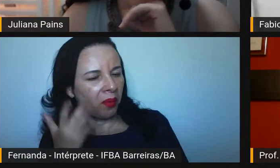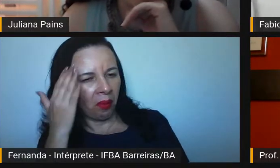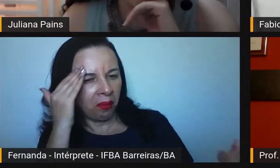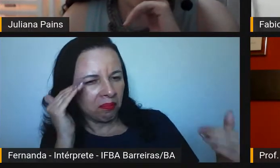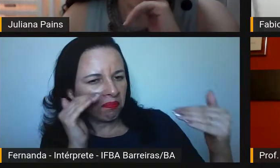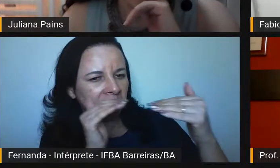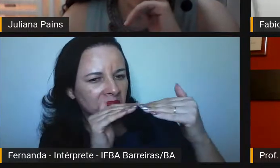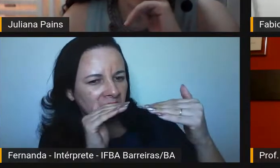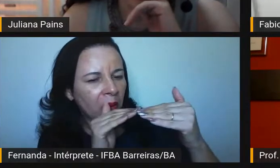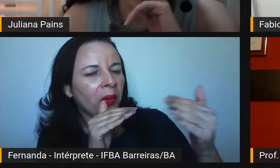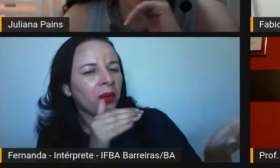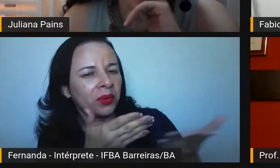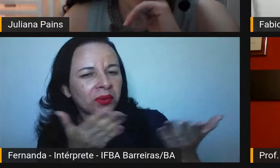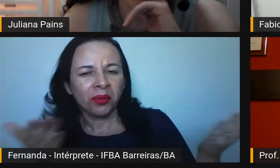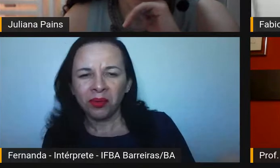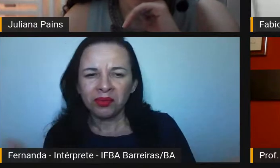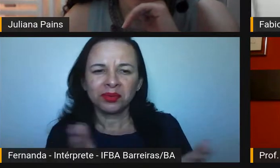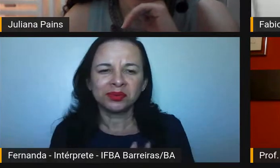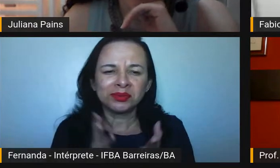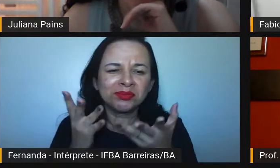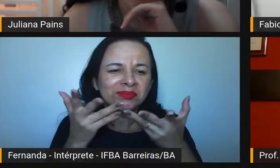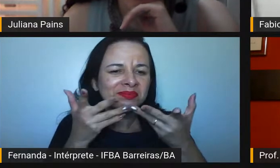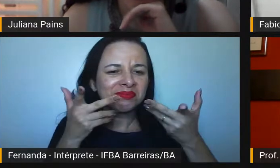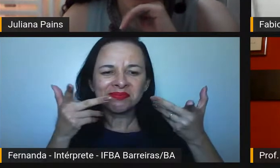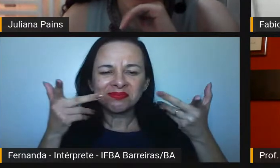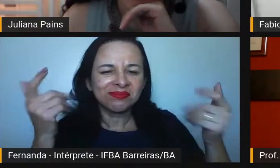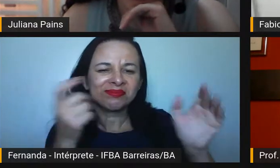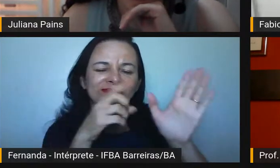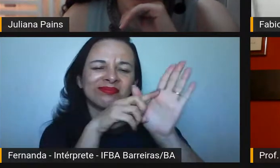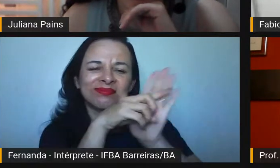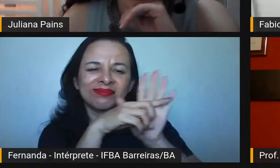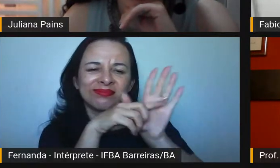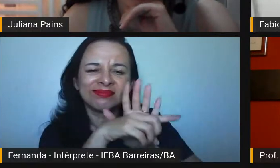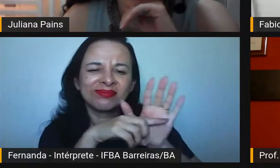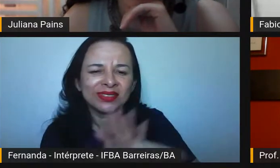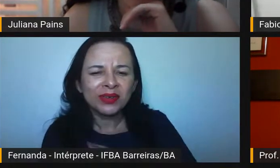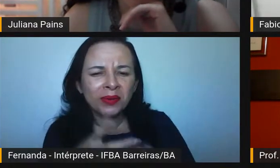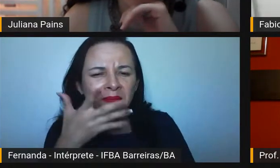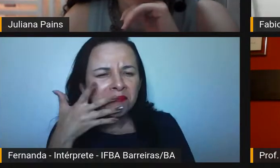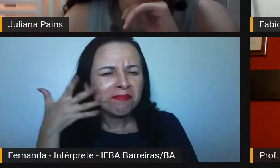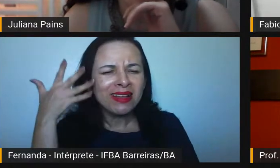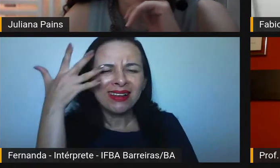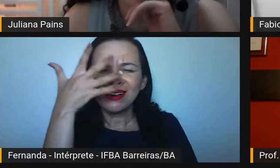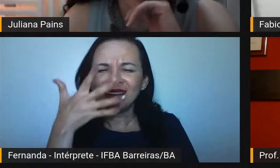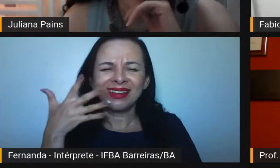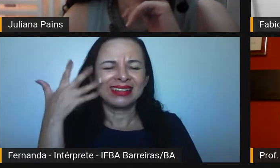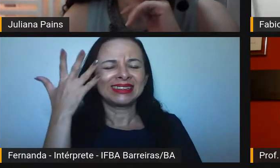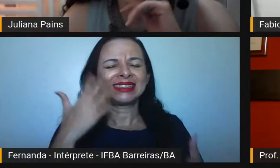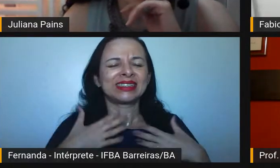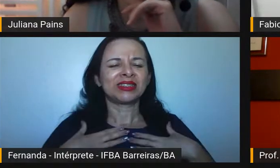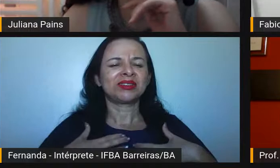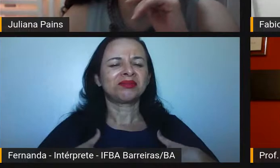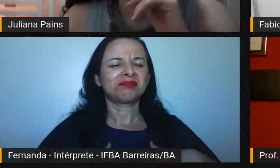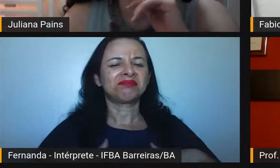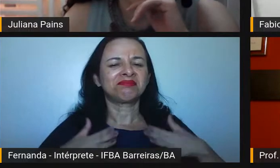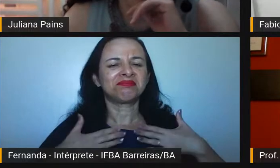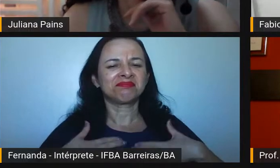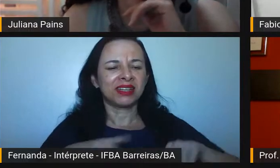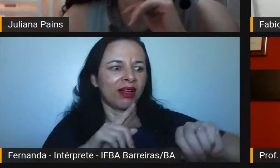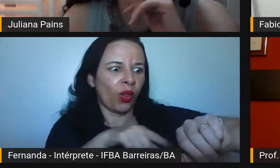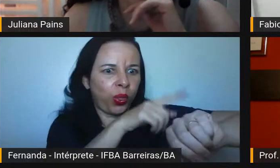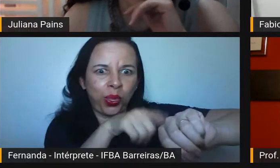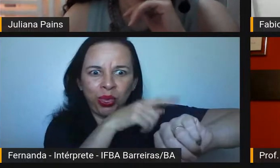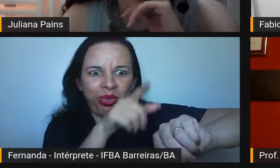reto para se Encantado pela sua pesquisa né a sua palestra Você fala de uma maneira tranquila que a gente nem vê o tempo passar